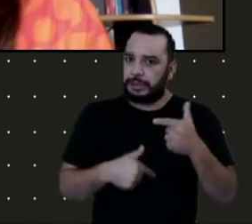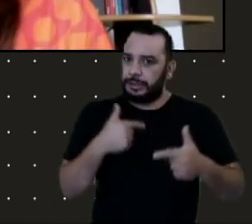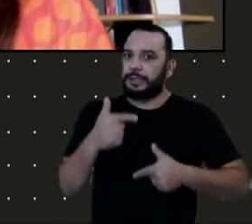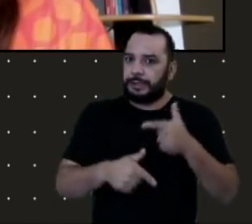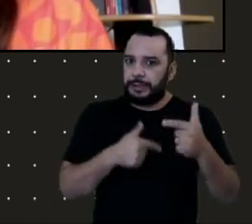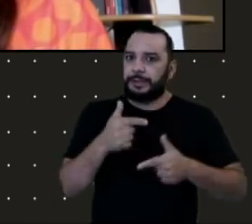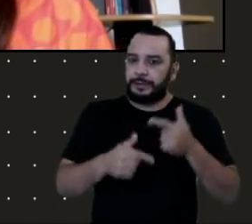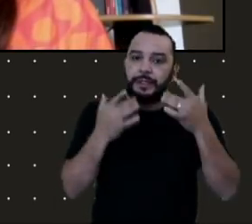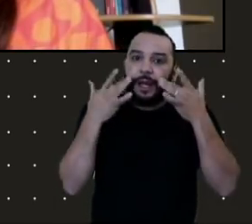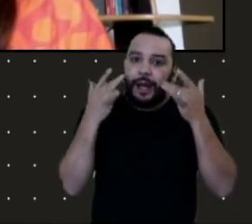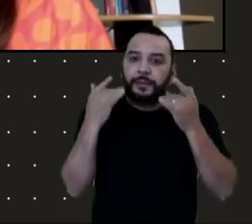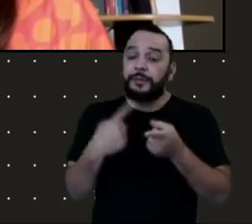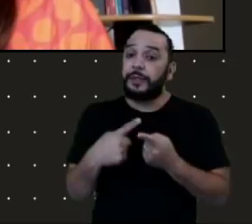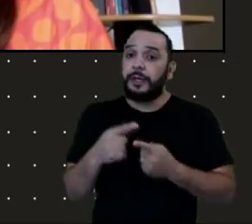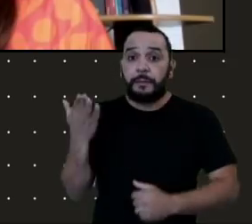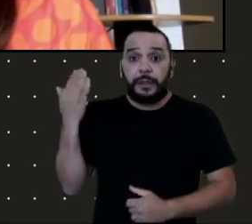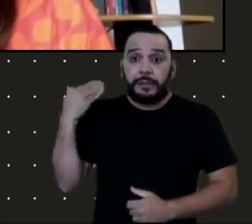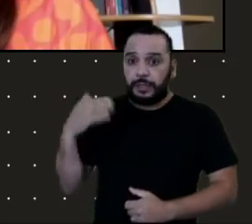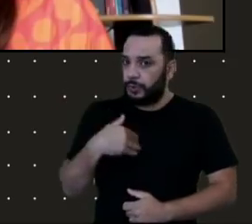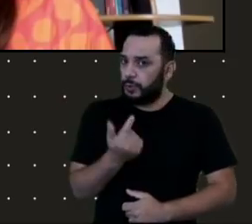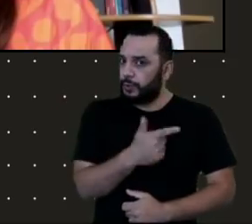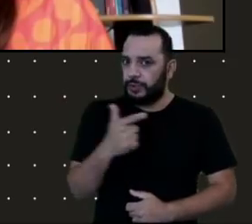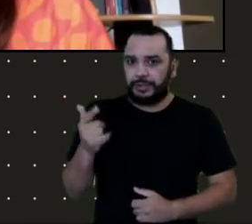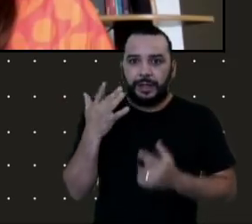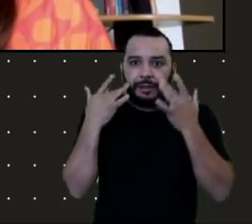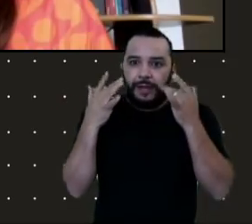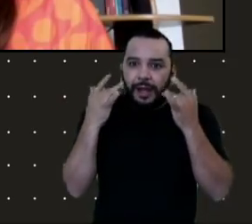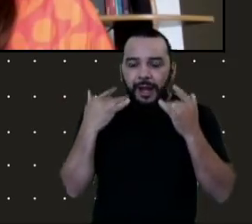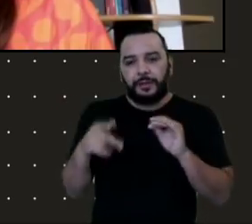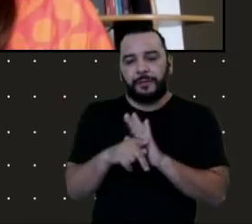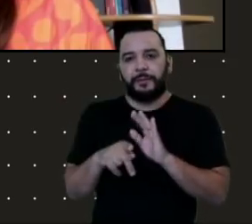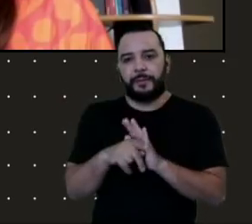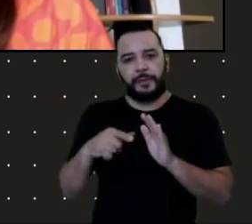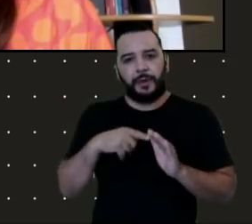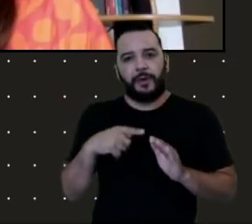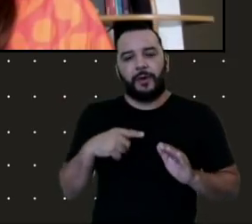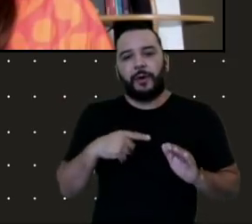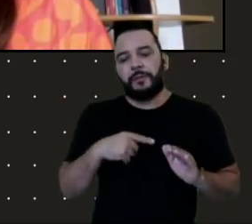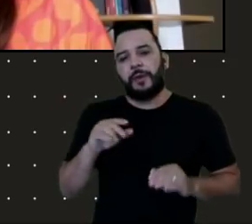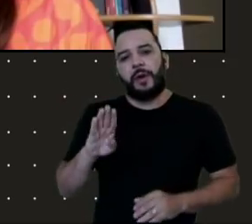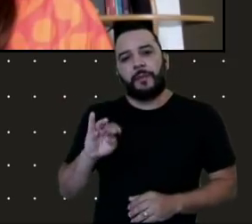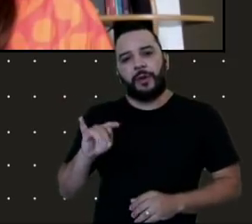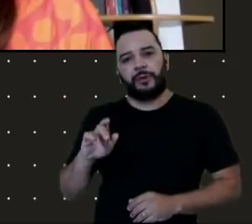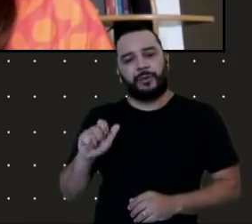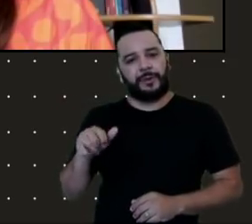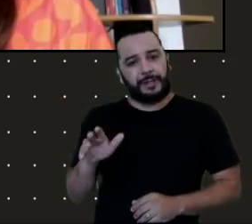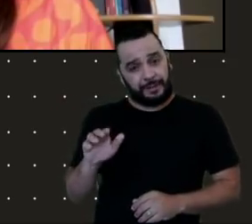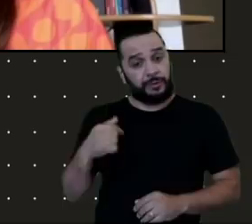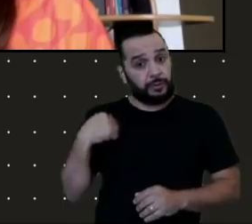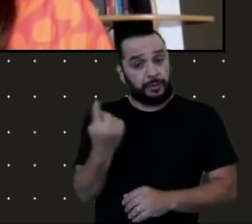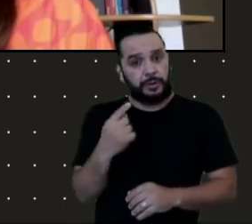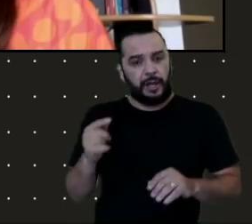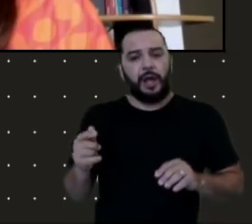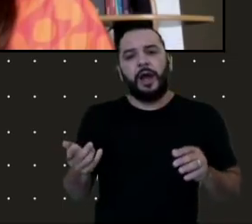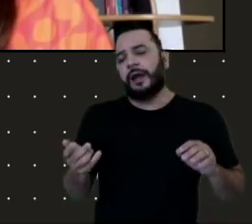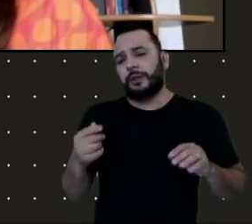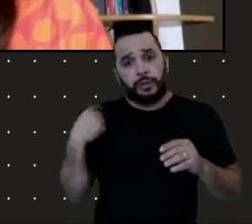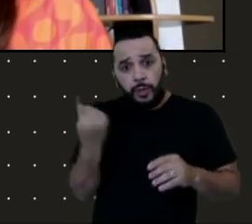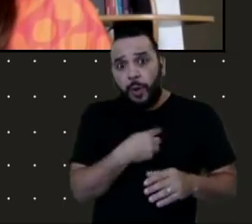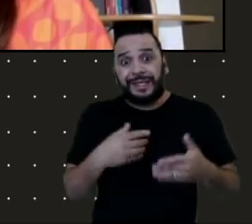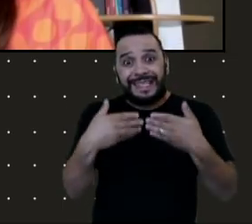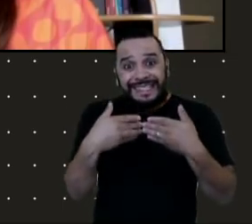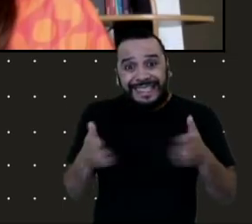especial, que eu tive a honra de trabalhar no espetáculo Cabaré no final dos anos 80. Nós fomos muito felizes,